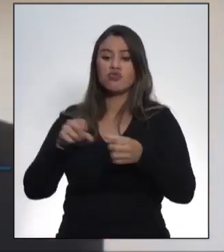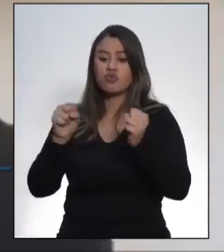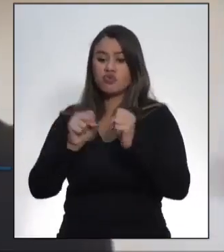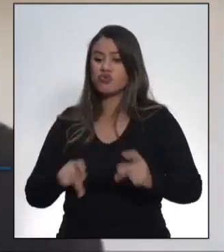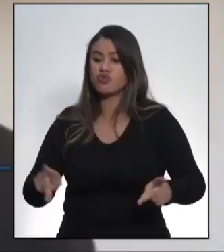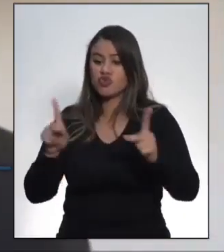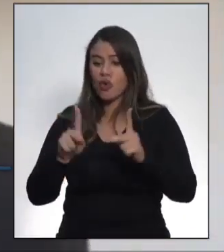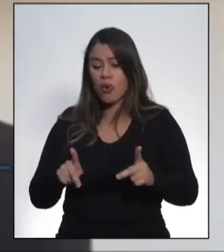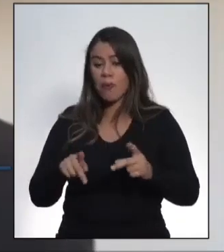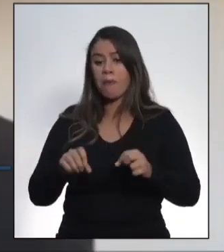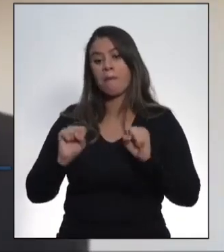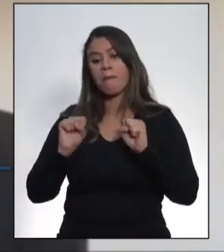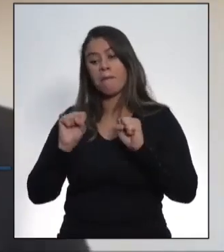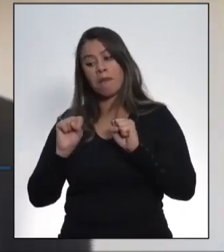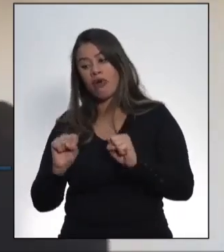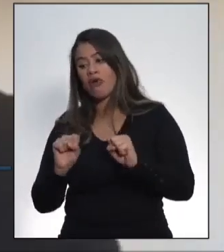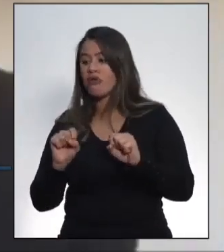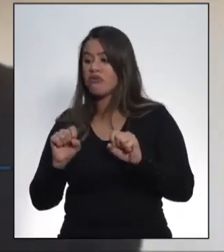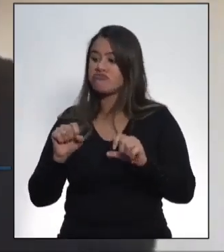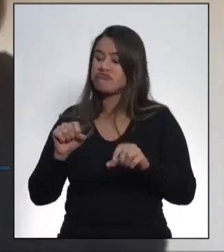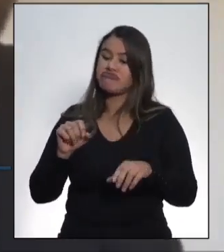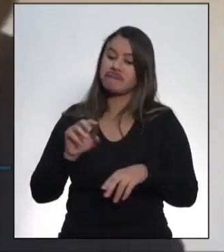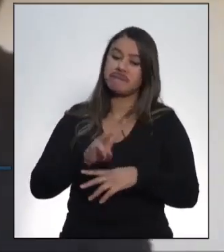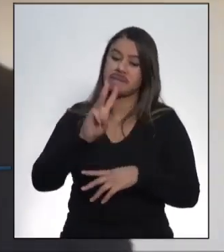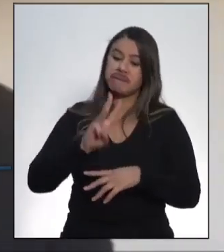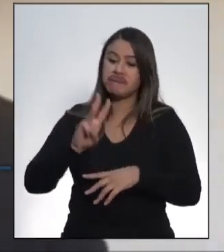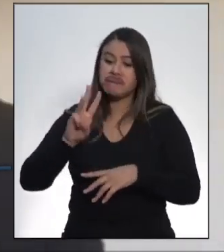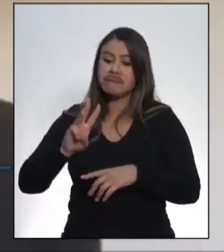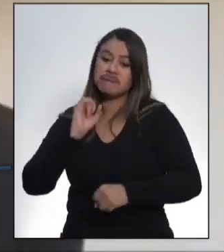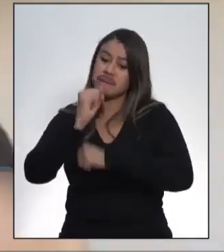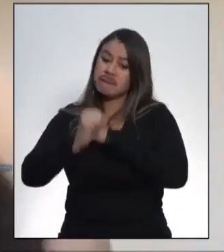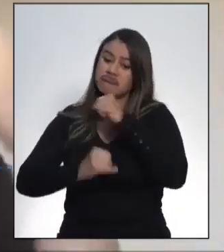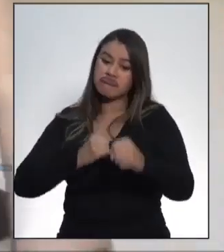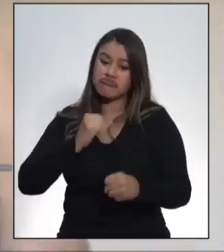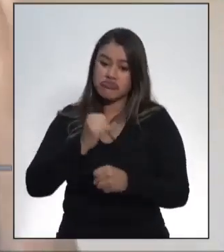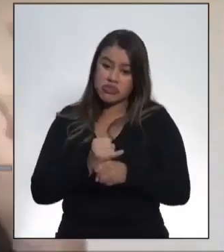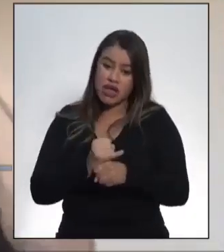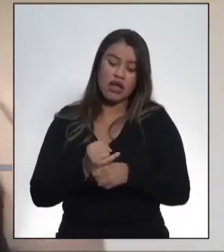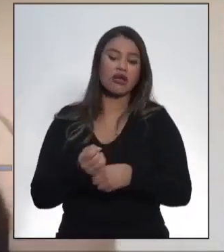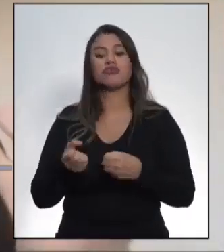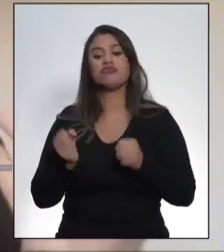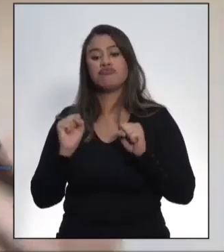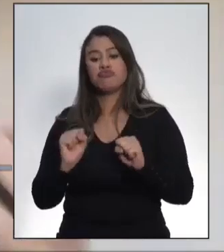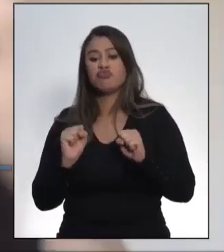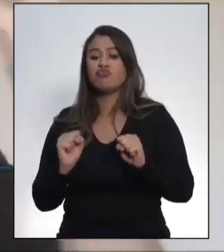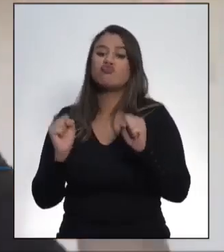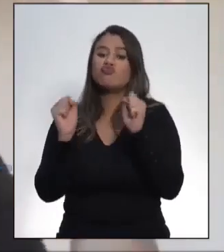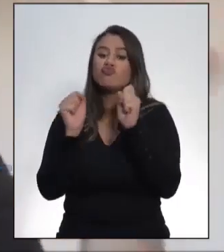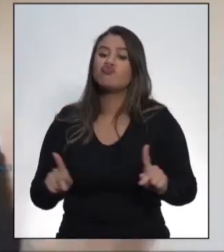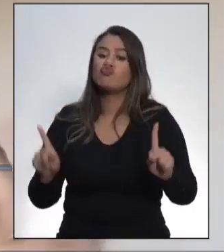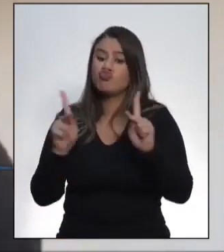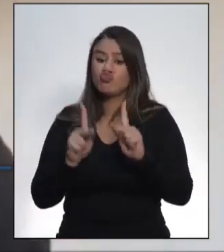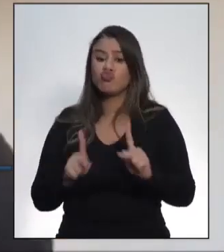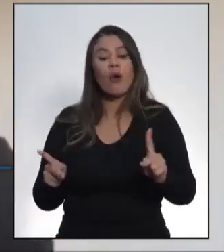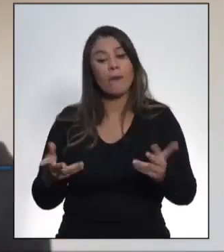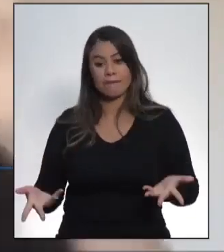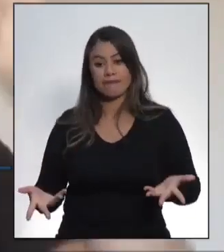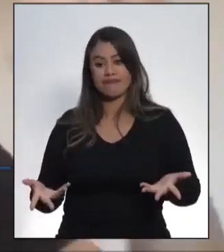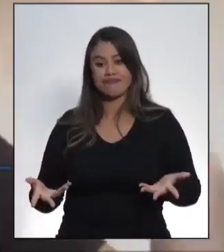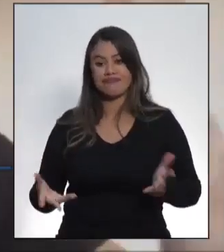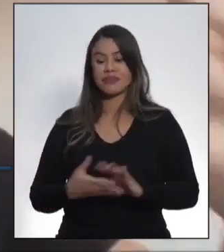rua movimentada, pode ser online, pode ser na internet. E você precisa pensar, a partir do momento que você tem um produto e